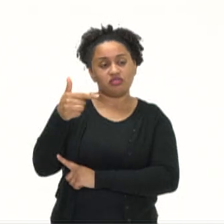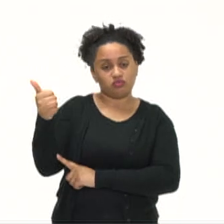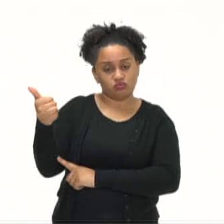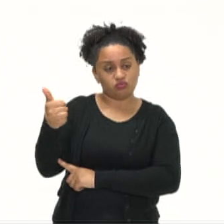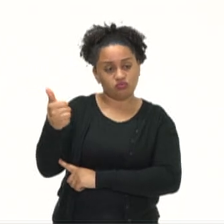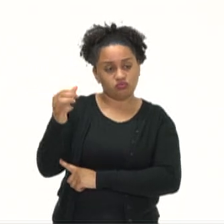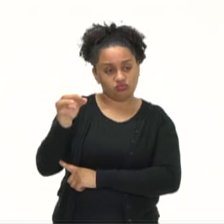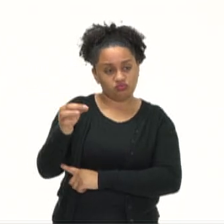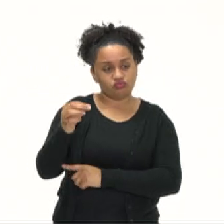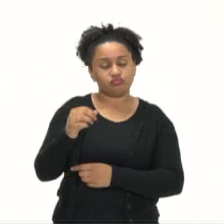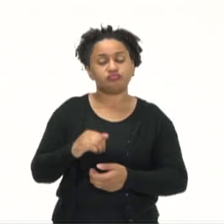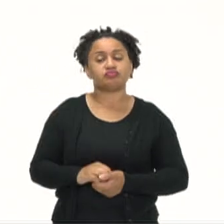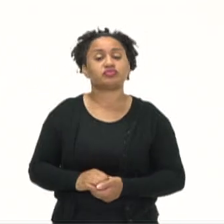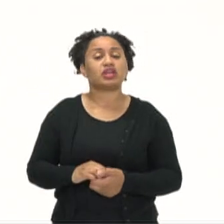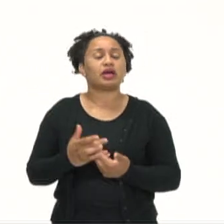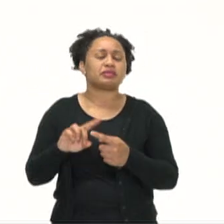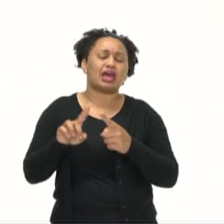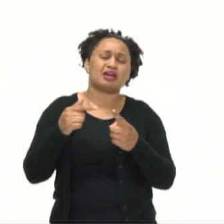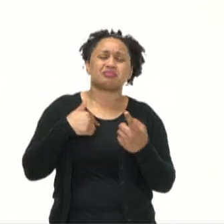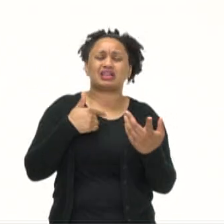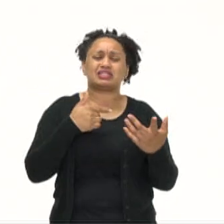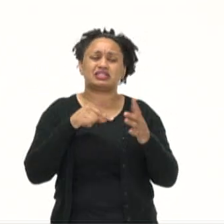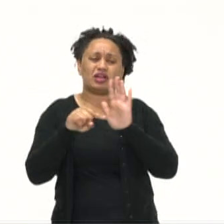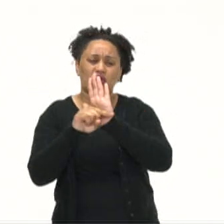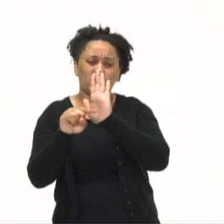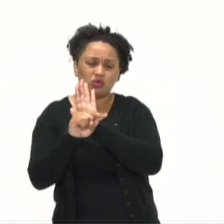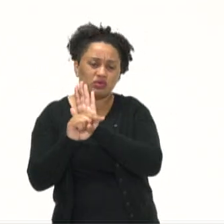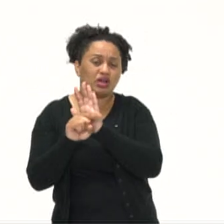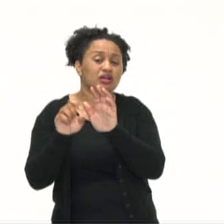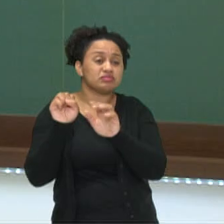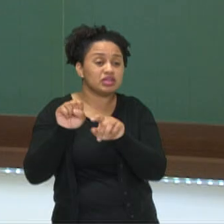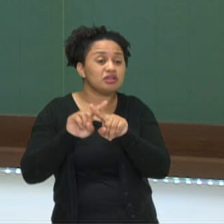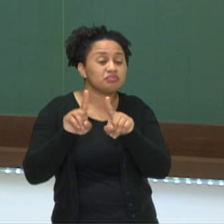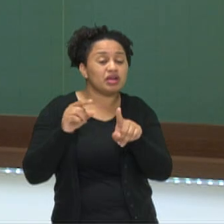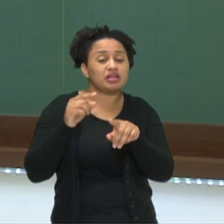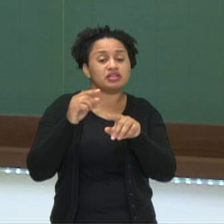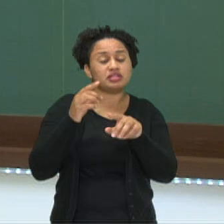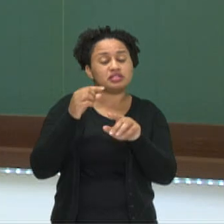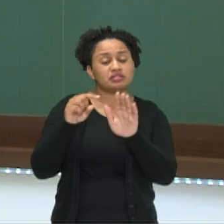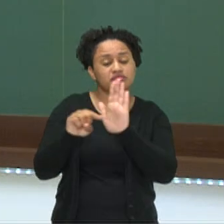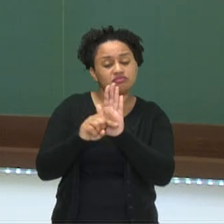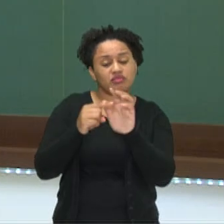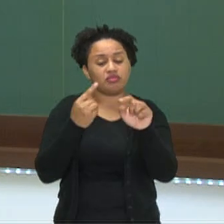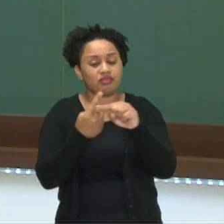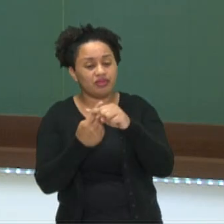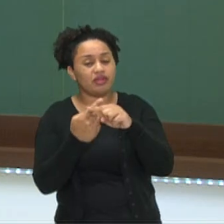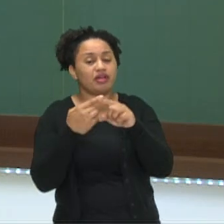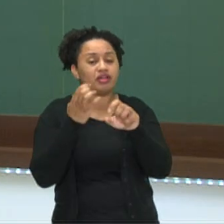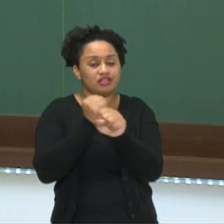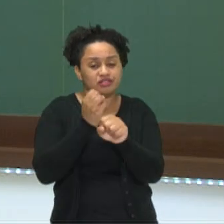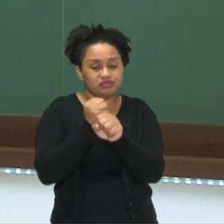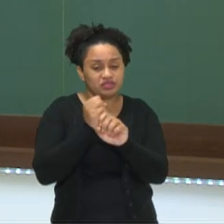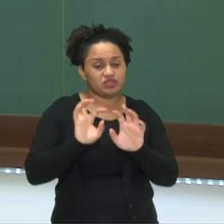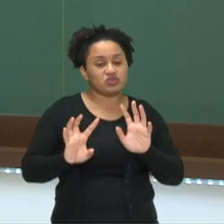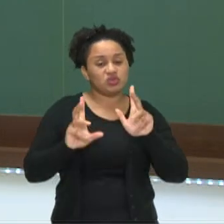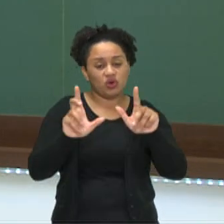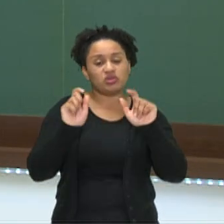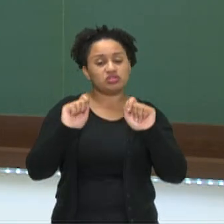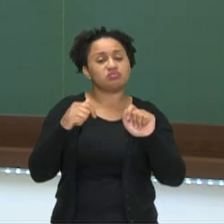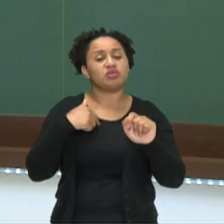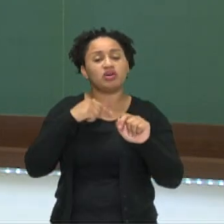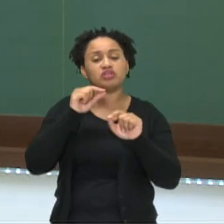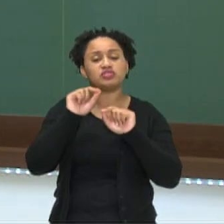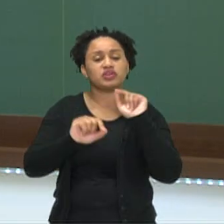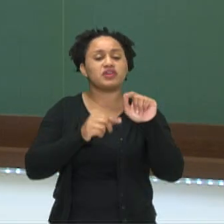ser negativo. Beleza, tem que ser negativo. Mas na multiplicação, qualquer um dos 2 pode ser negativo, que o produto